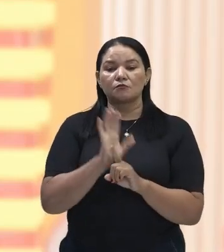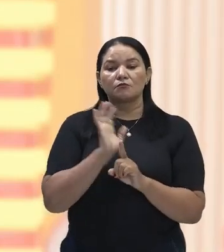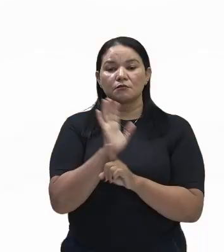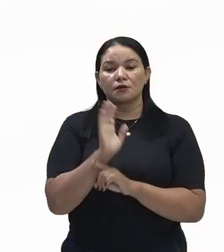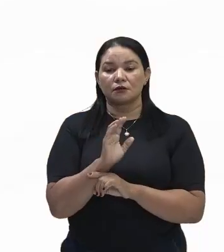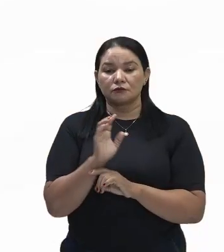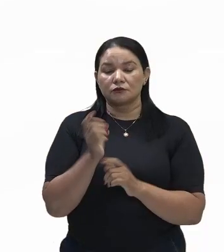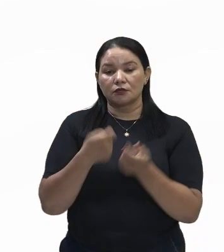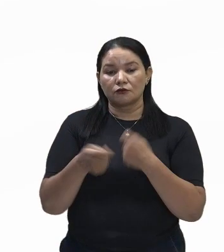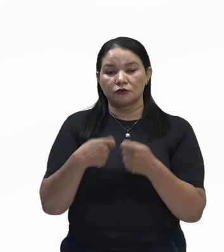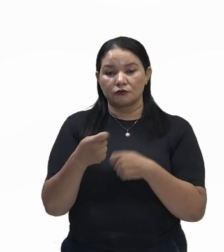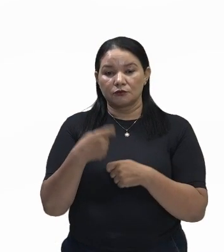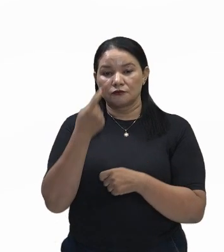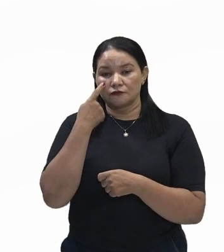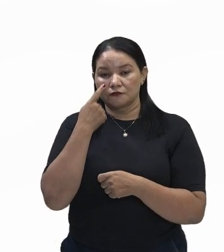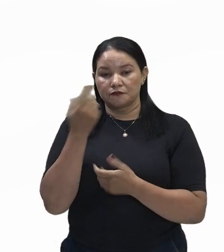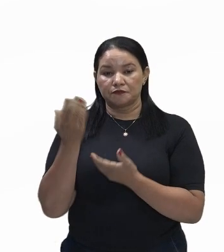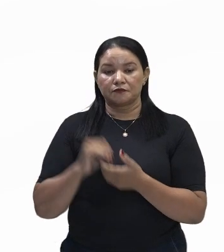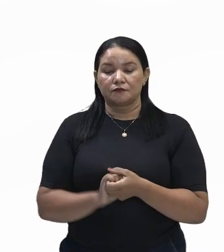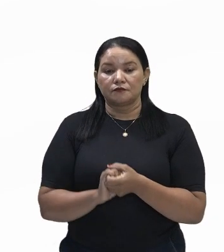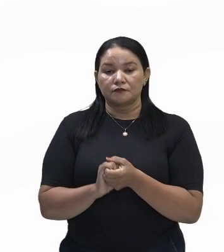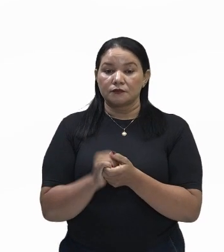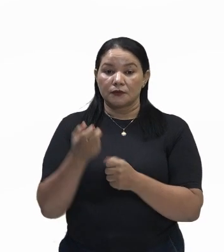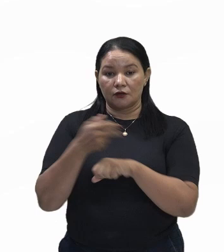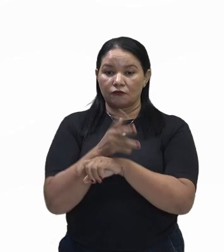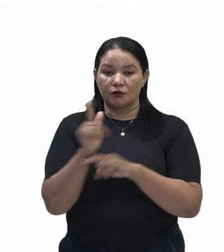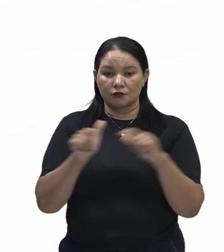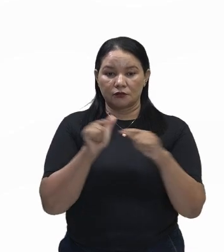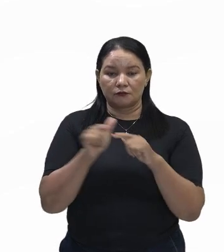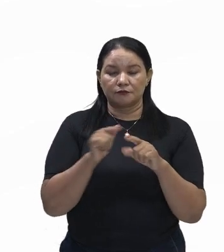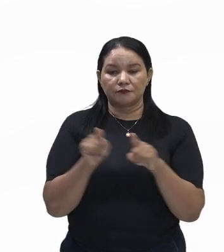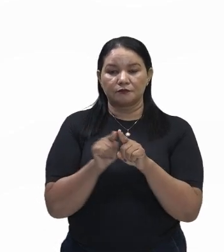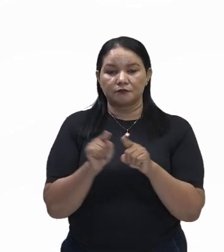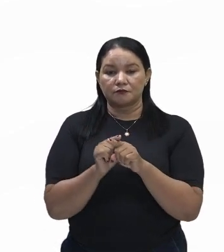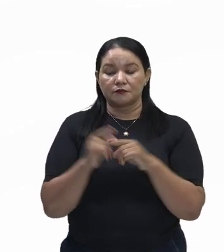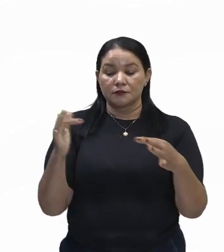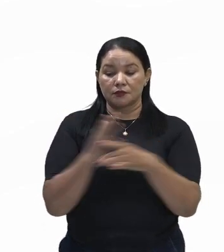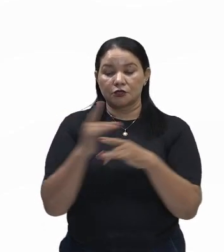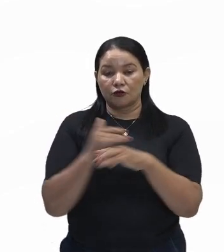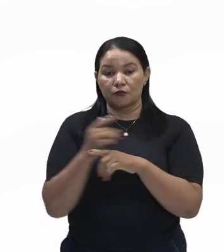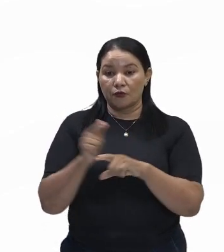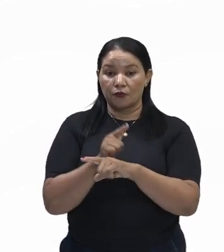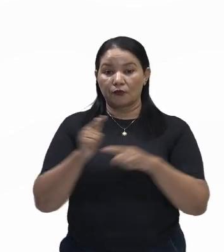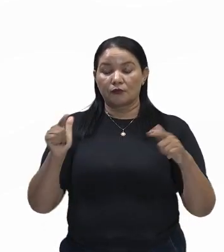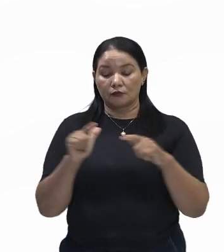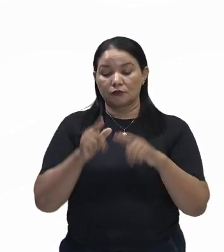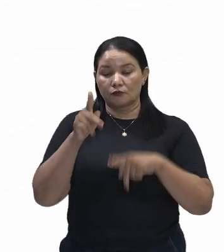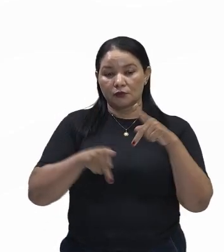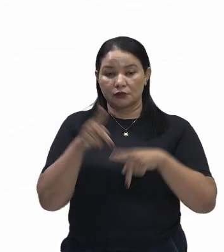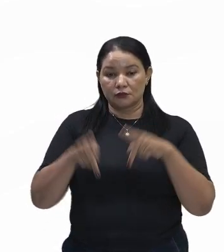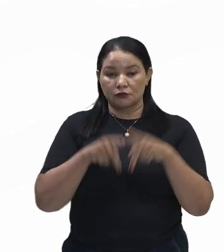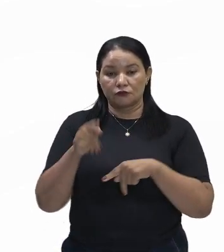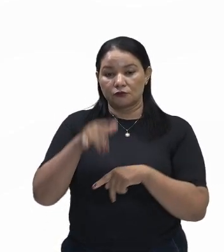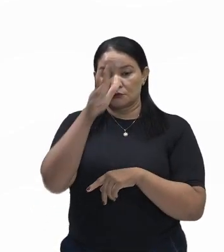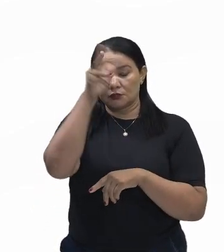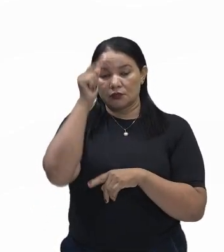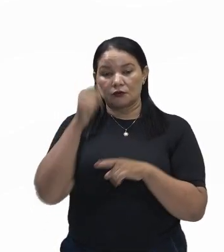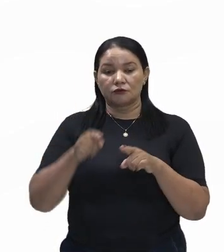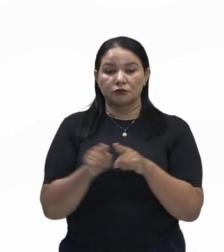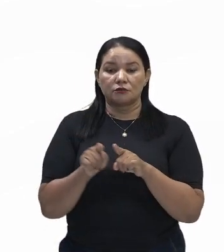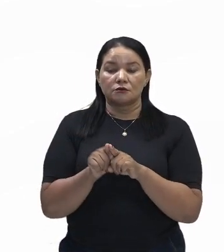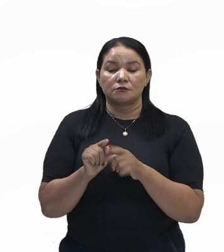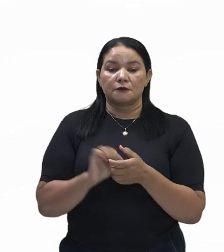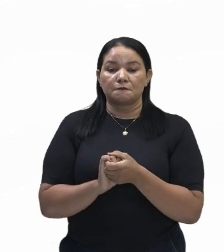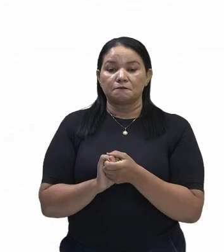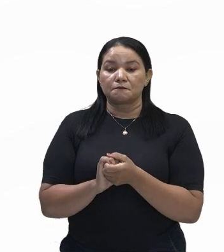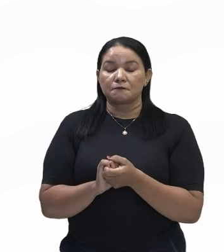Zona Franca. Geração de emprego, urbanização e crescimento populacional de Manaus, que vai ser